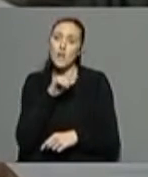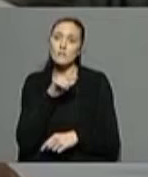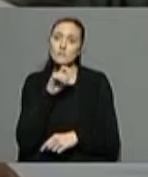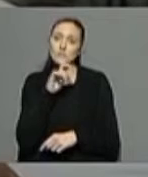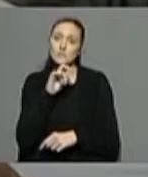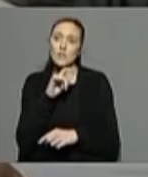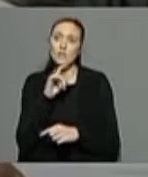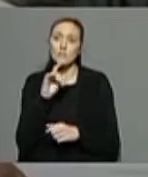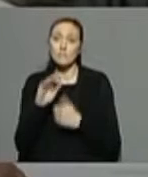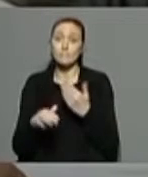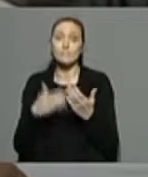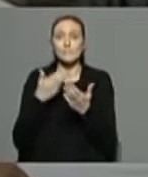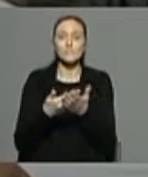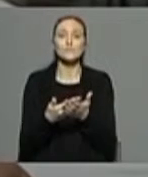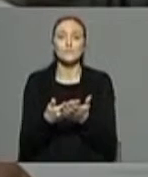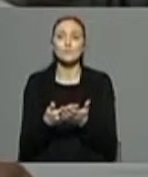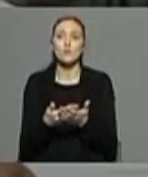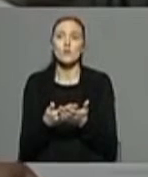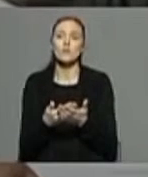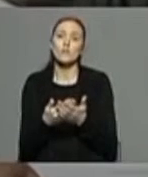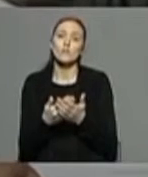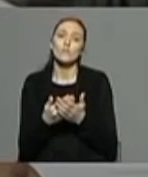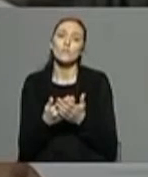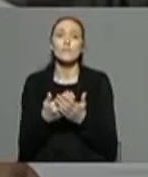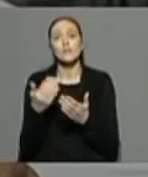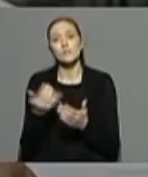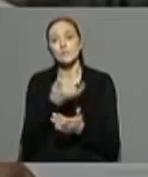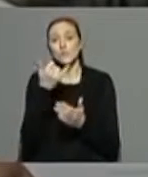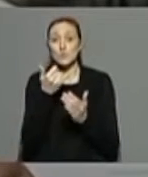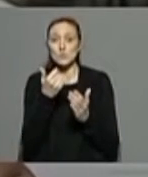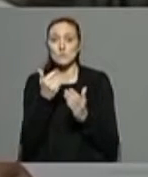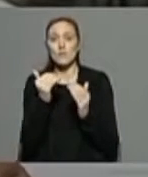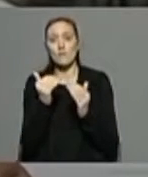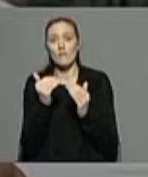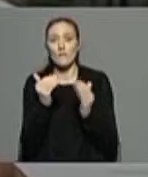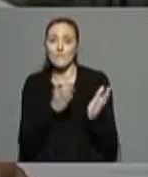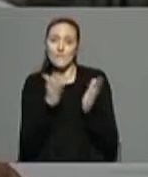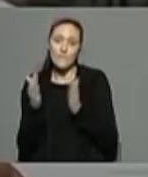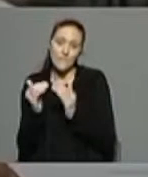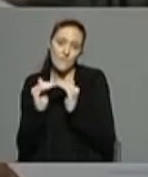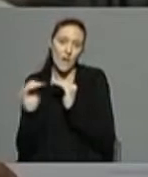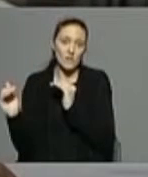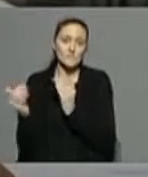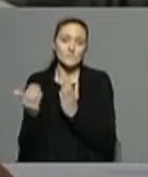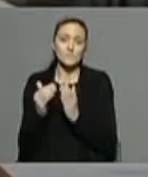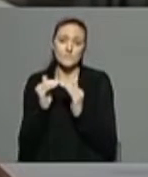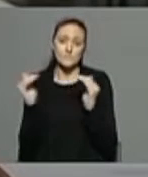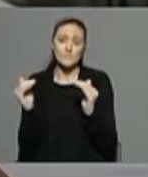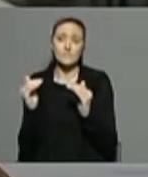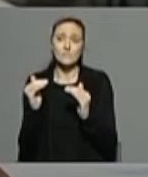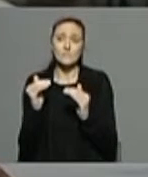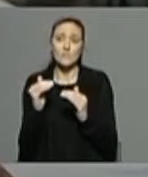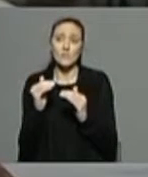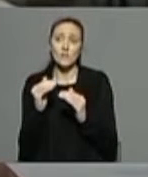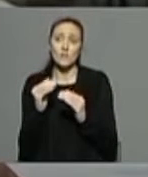ser candidatável novamente. Digamos que uma segunda fase que contemple o fecho do núcleo antigo, que é, no fundo, o